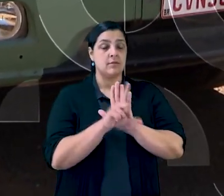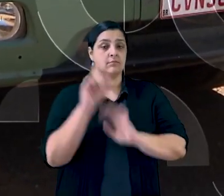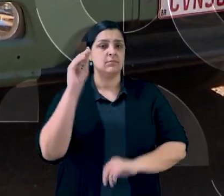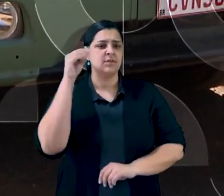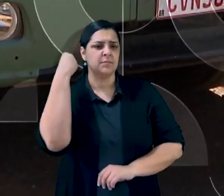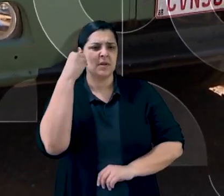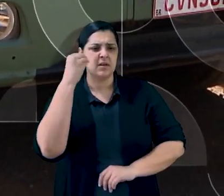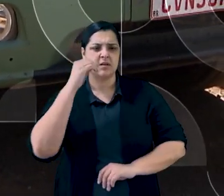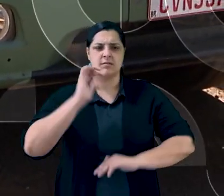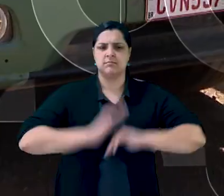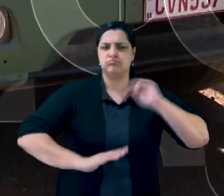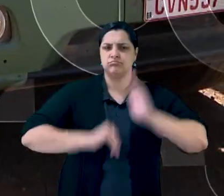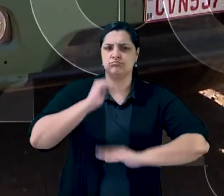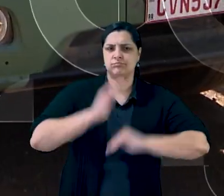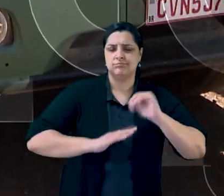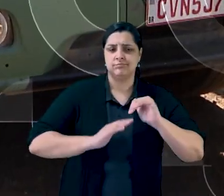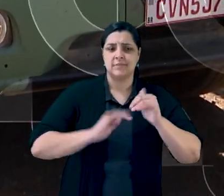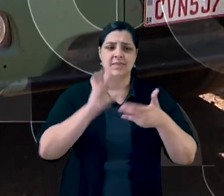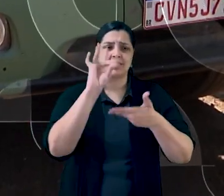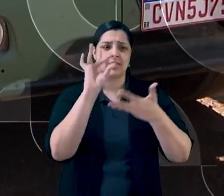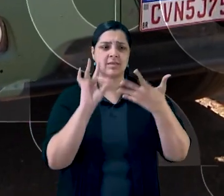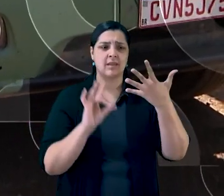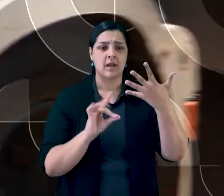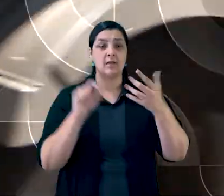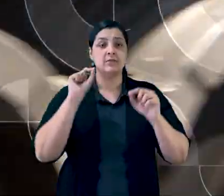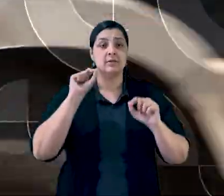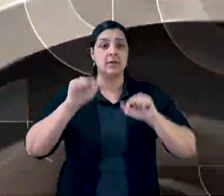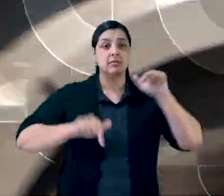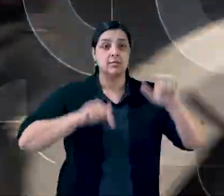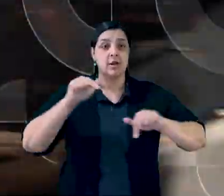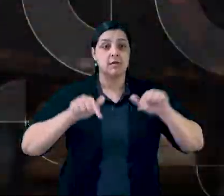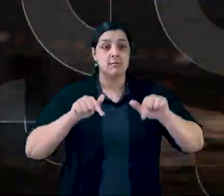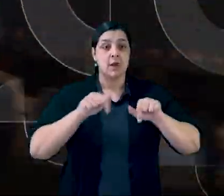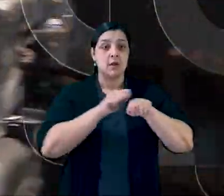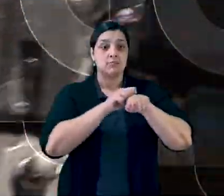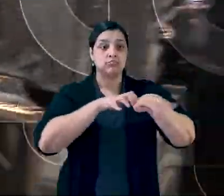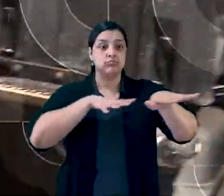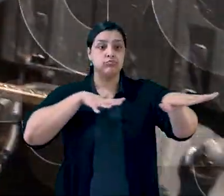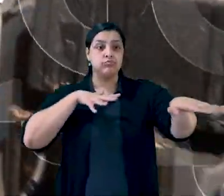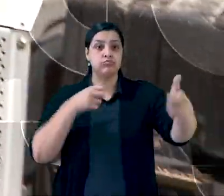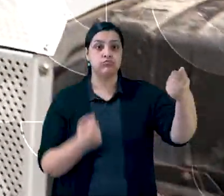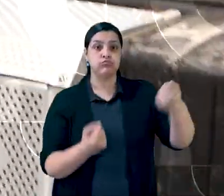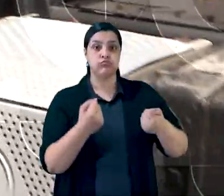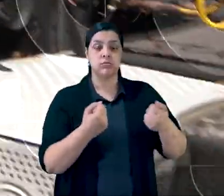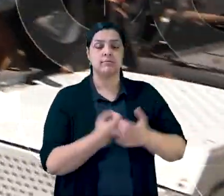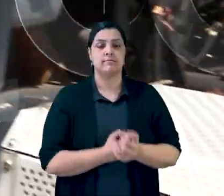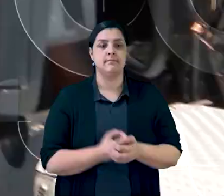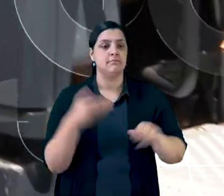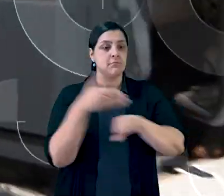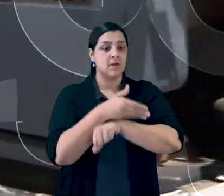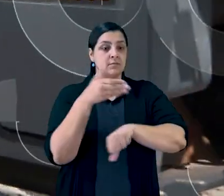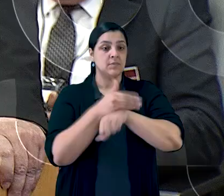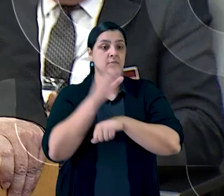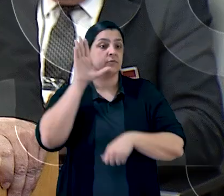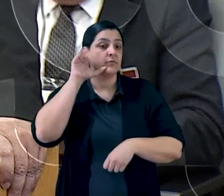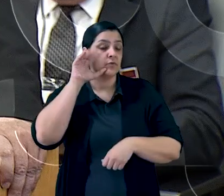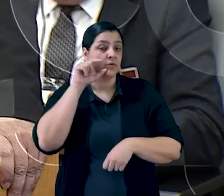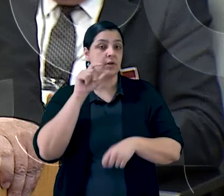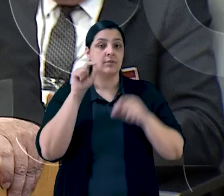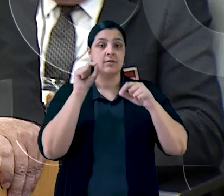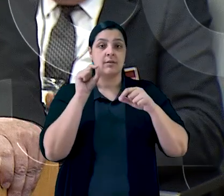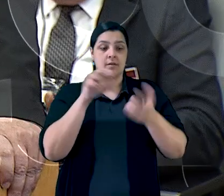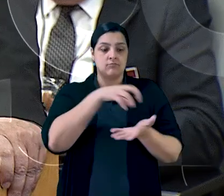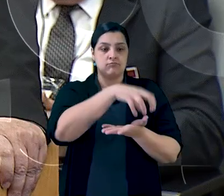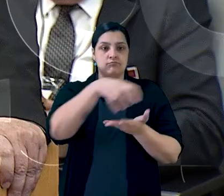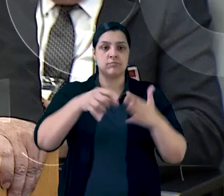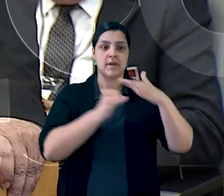Legislação, experiências práticas e peculiaridades do cotidiano de quem trabalha na estrada, com a participação de trabalhadores, entidades